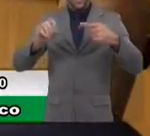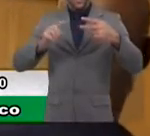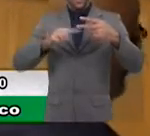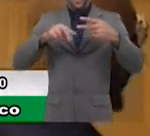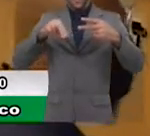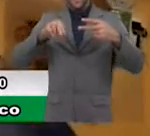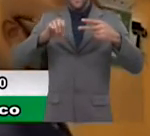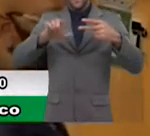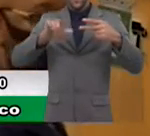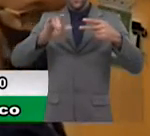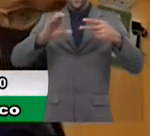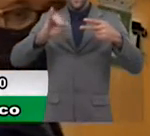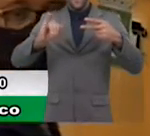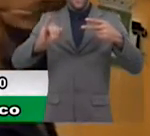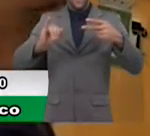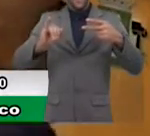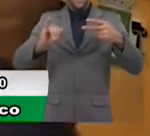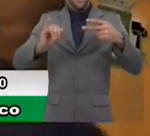Neuci.